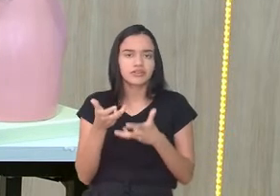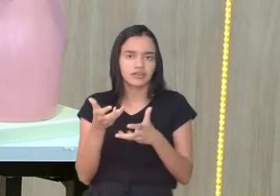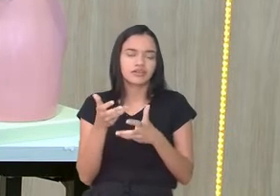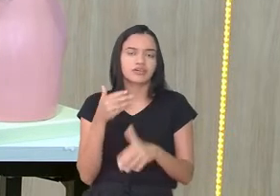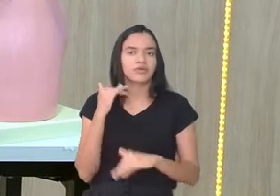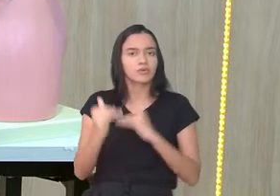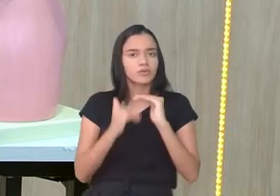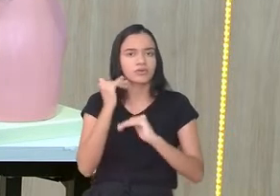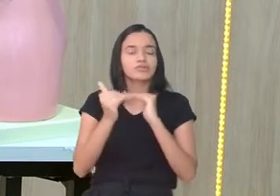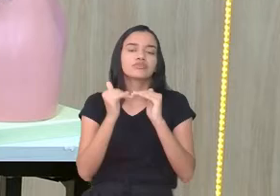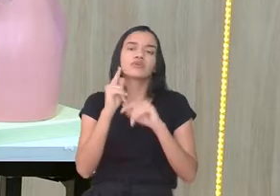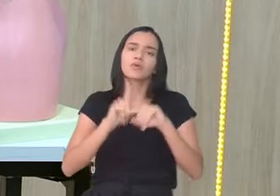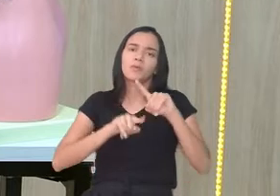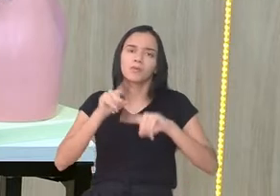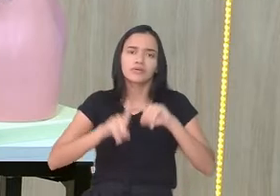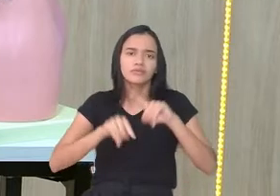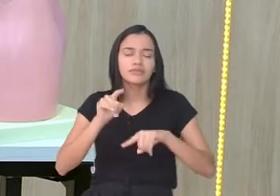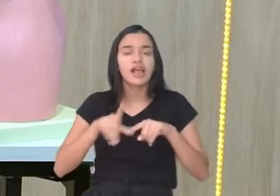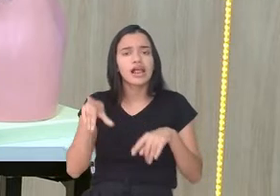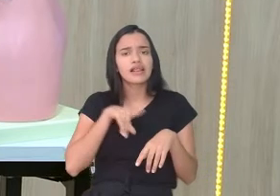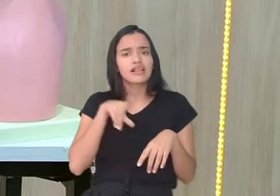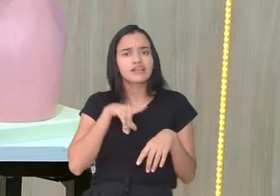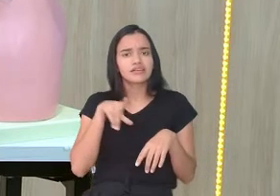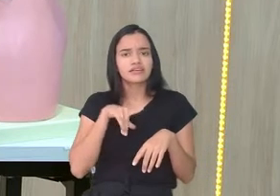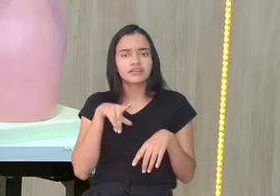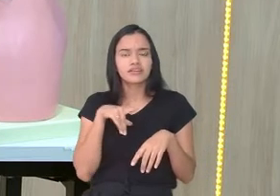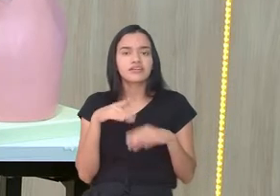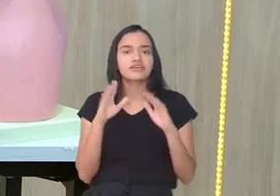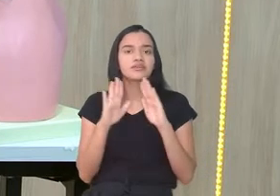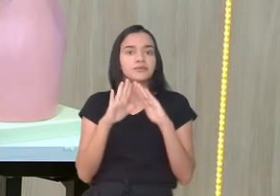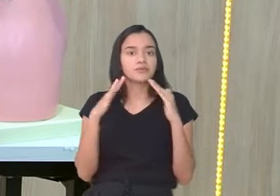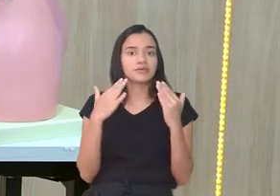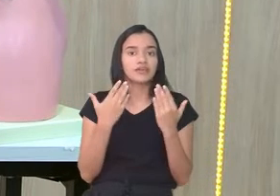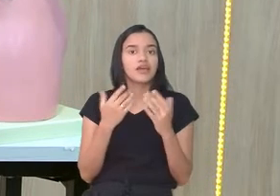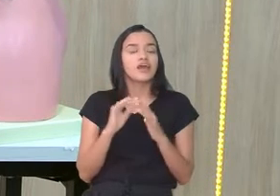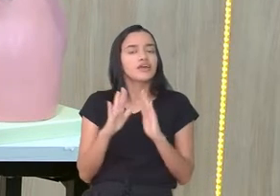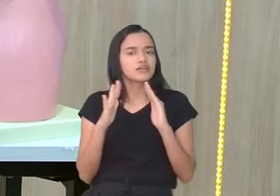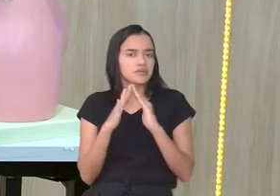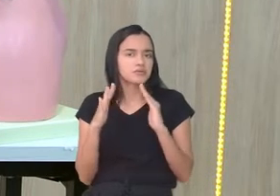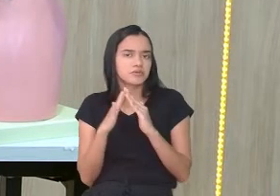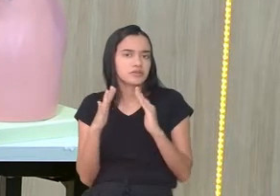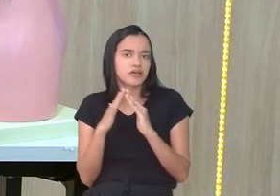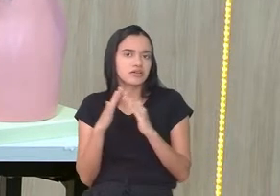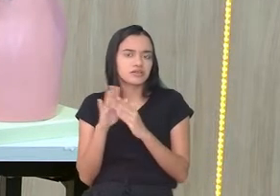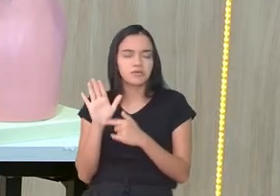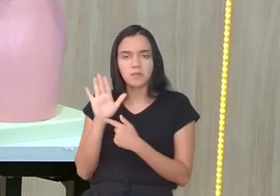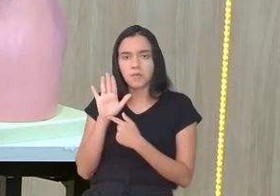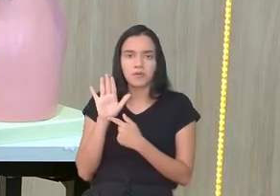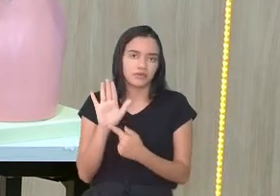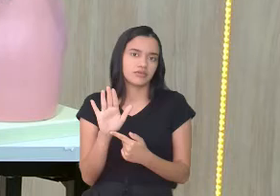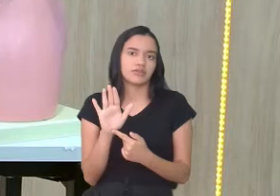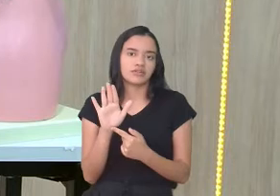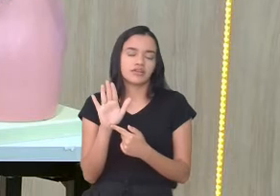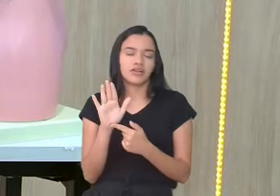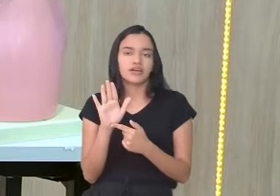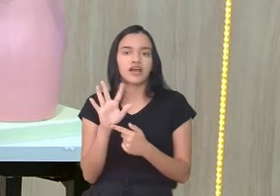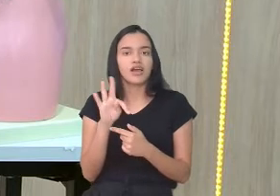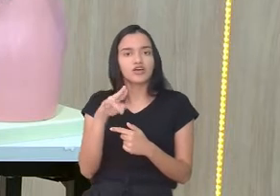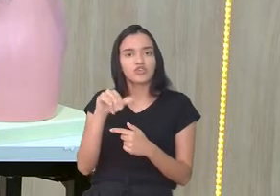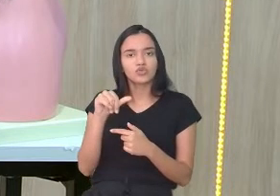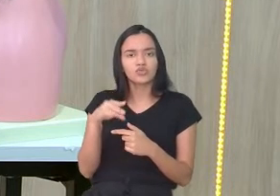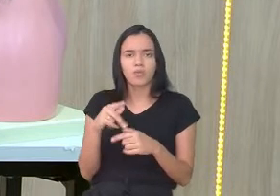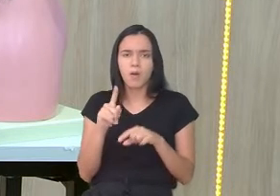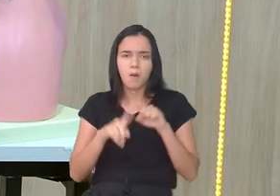construir também com materiais que vocês tenham em casa, representando, né? Vocês podem representar as tubas uterinas com